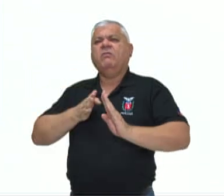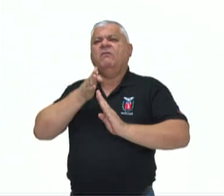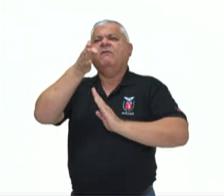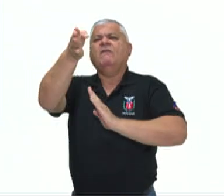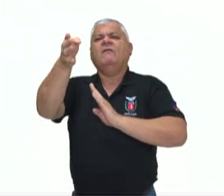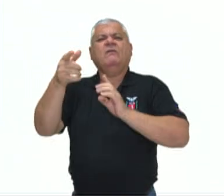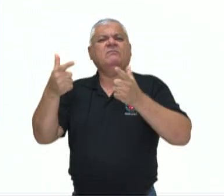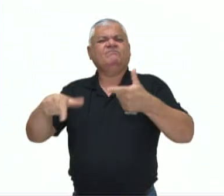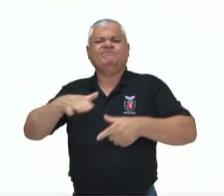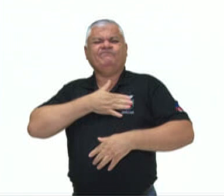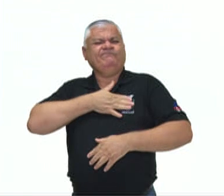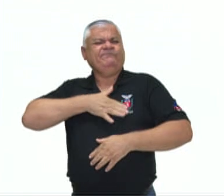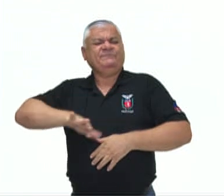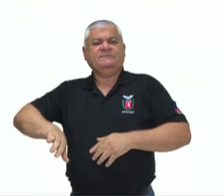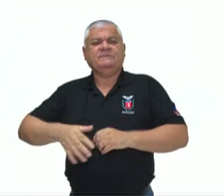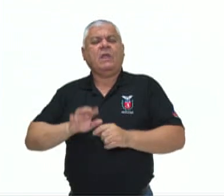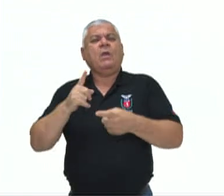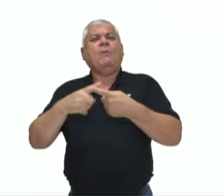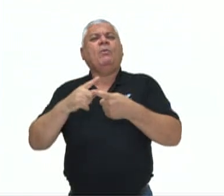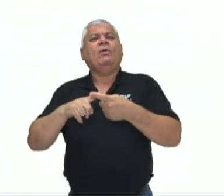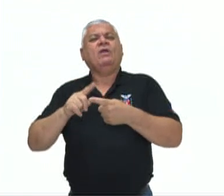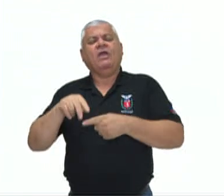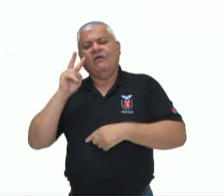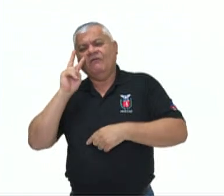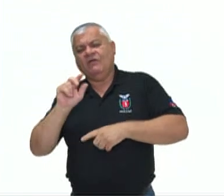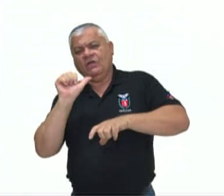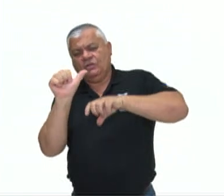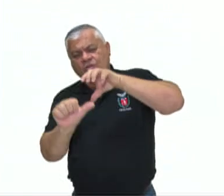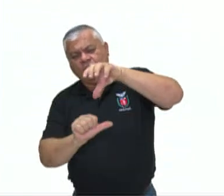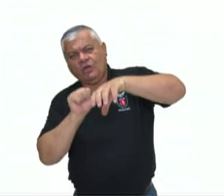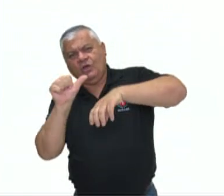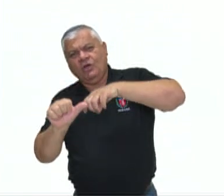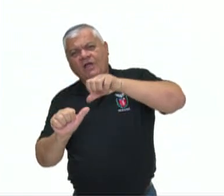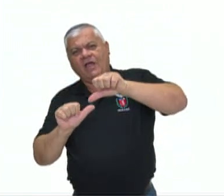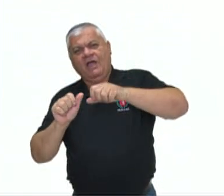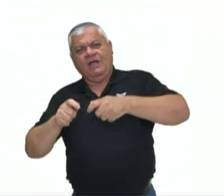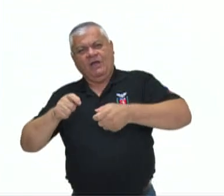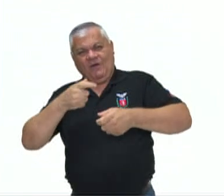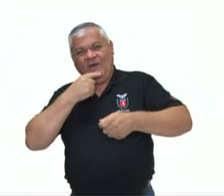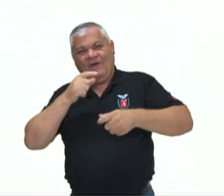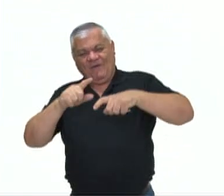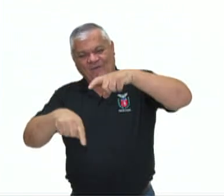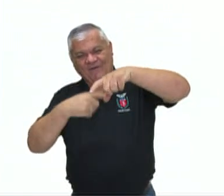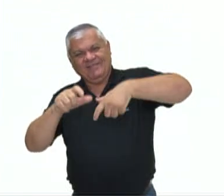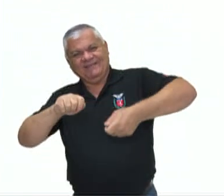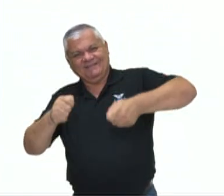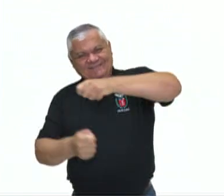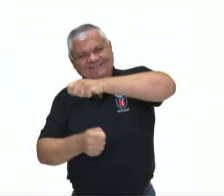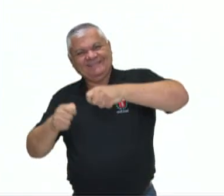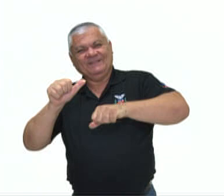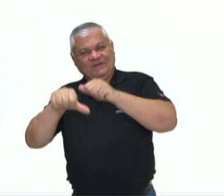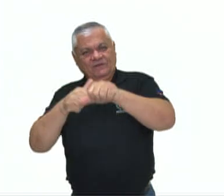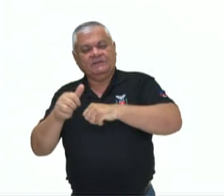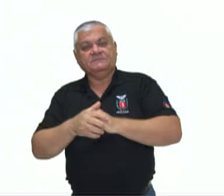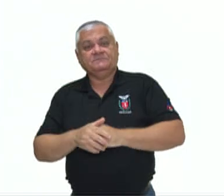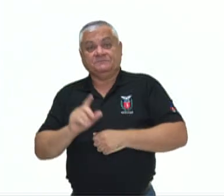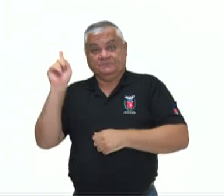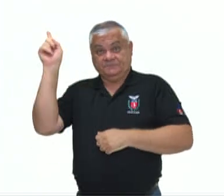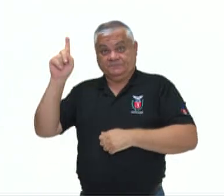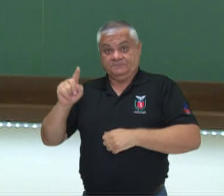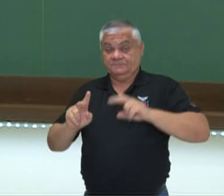onde vou. Por que olho a troca da roda com impaciência? Então, Brecht, nesse poema,